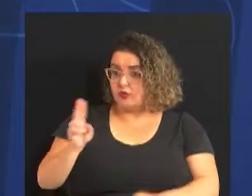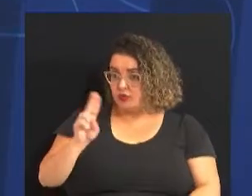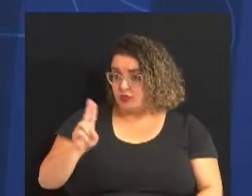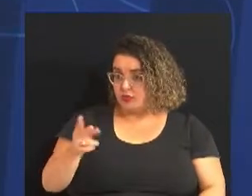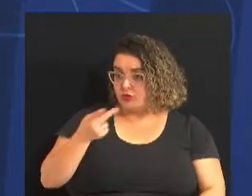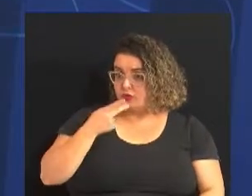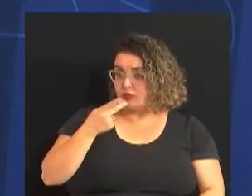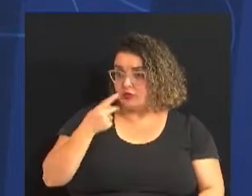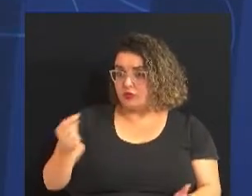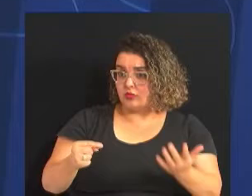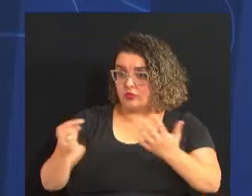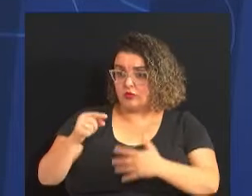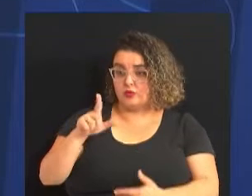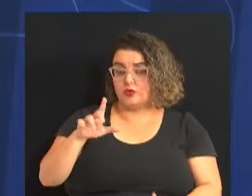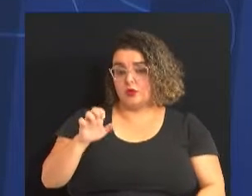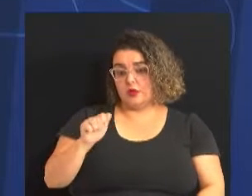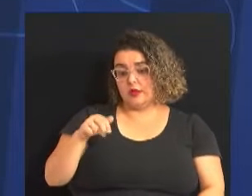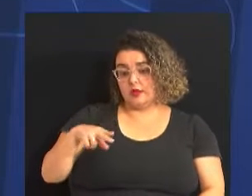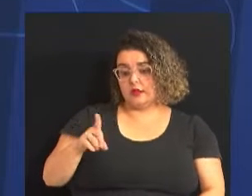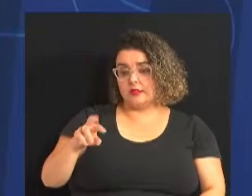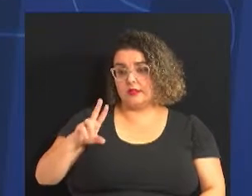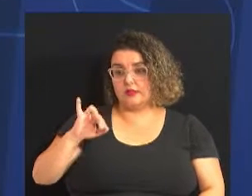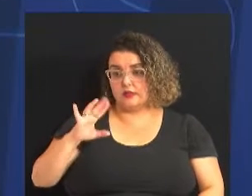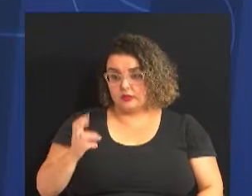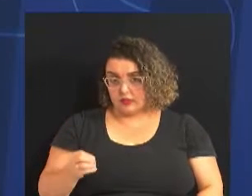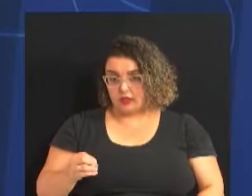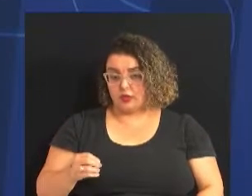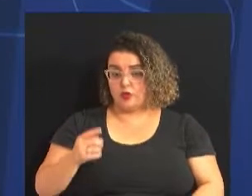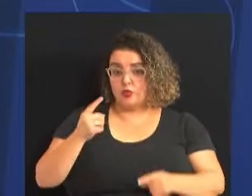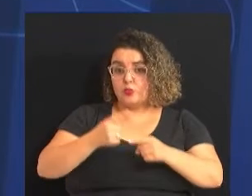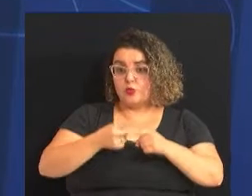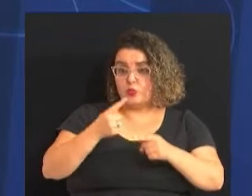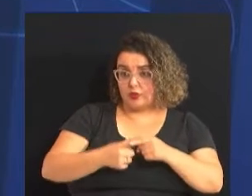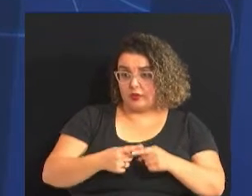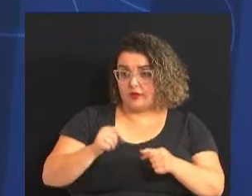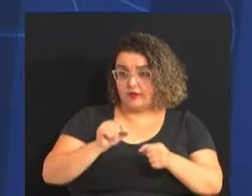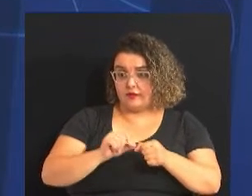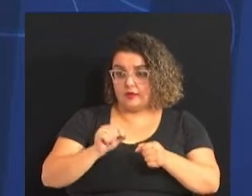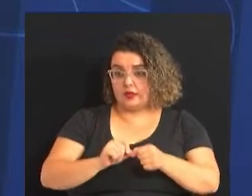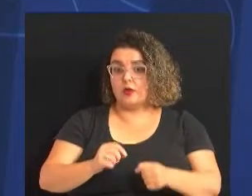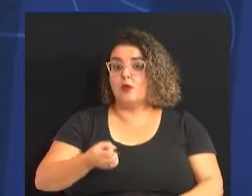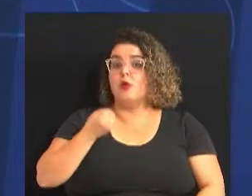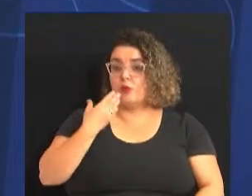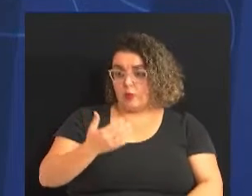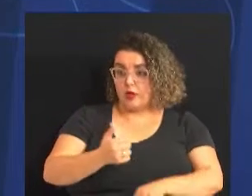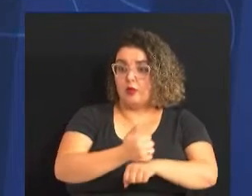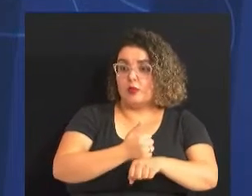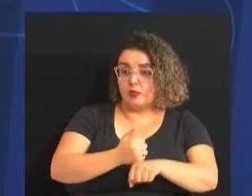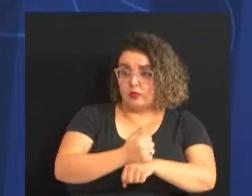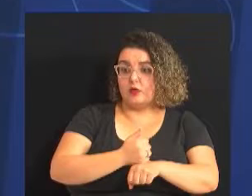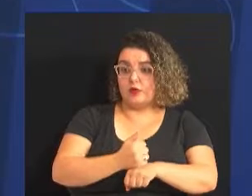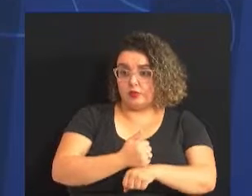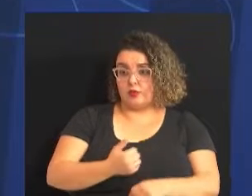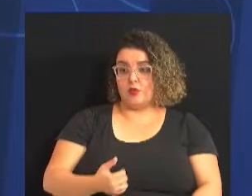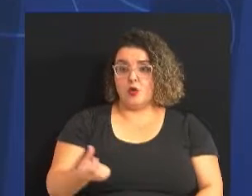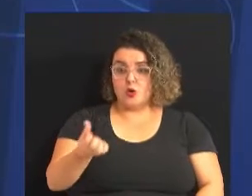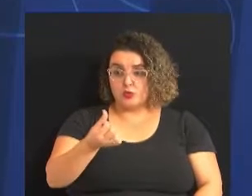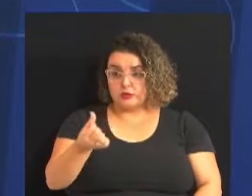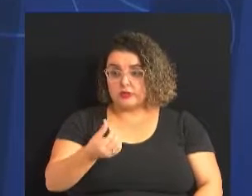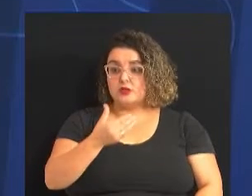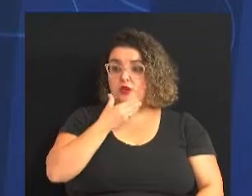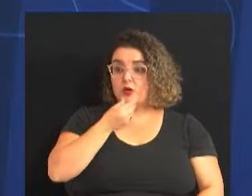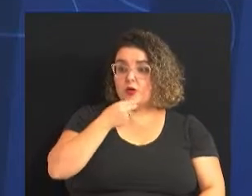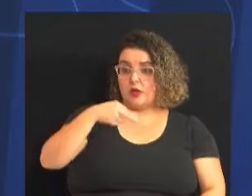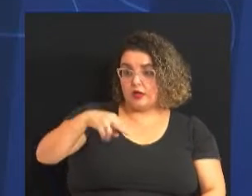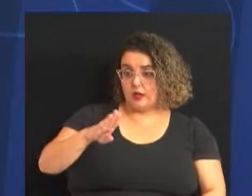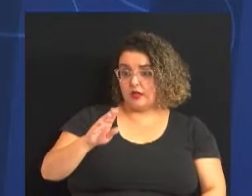pensar aqui o Leandrinho Barbosa, porque ele fez uma boa carreira no Phoenix Suns, chegou a ser o 6º homem da NBA, aquele que sai